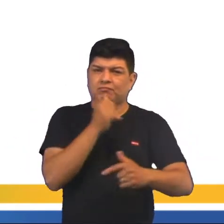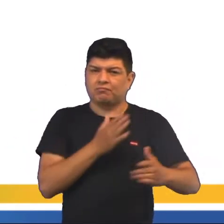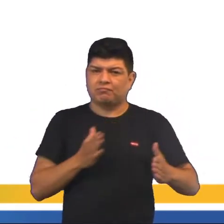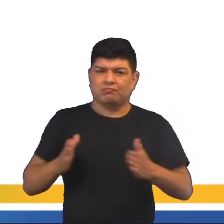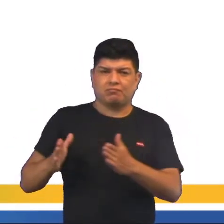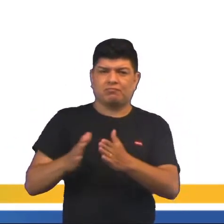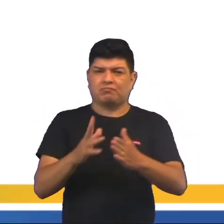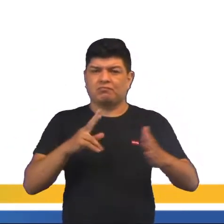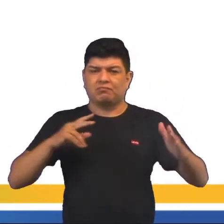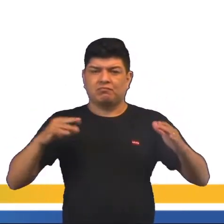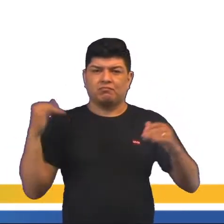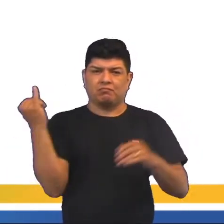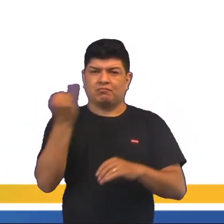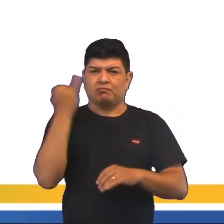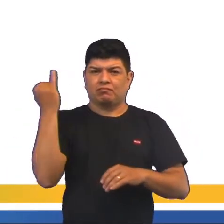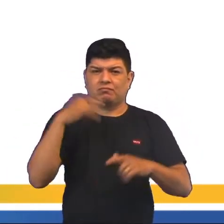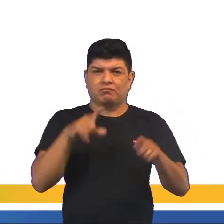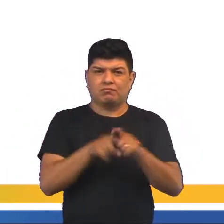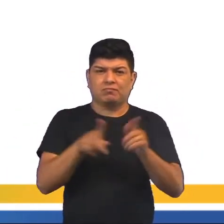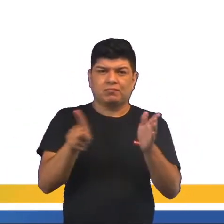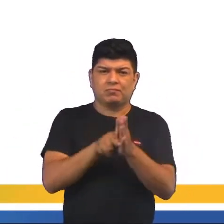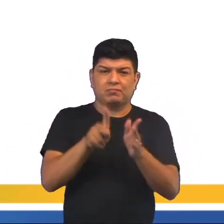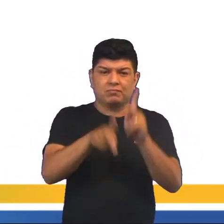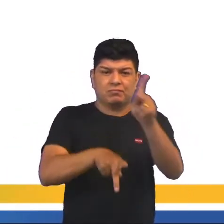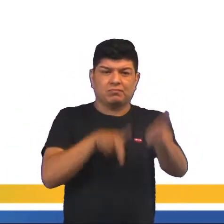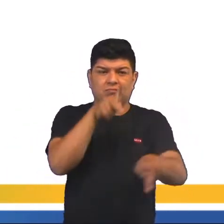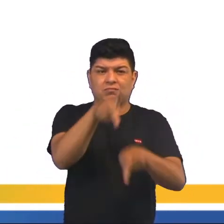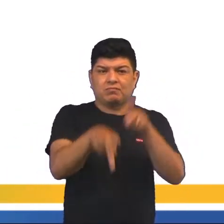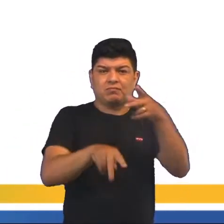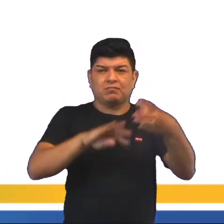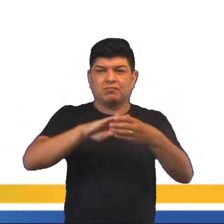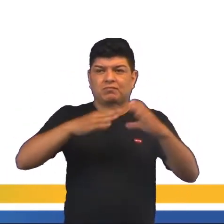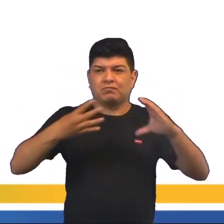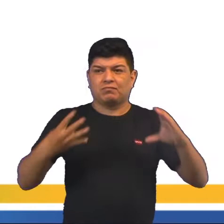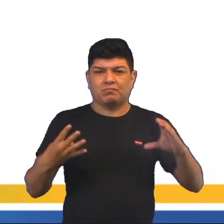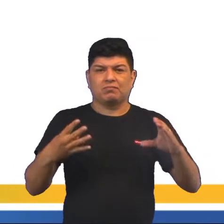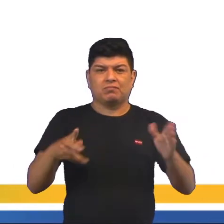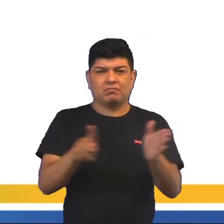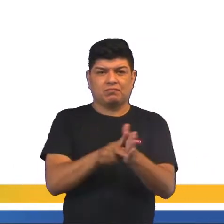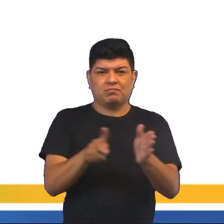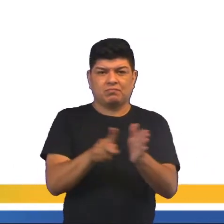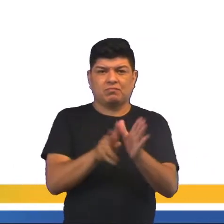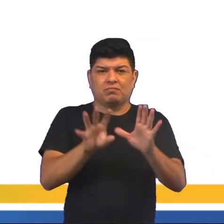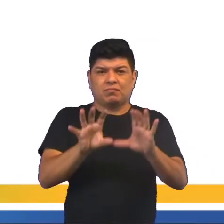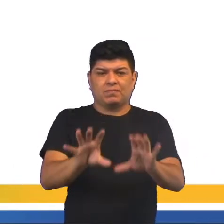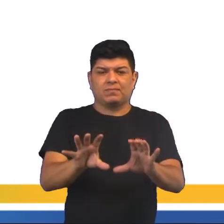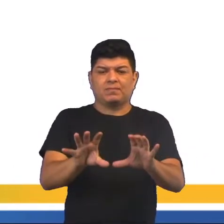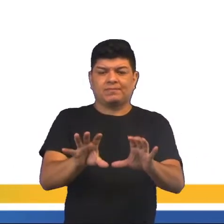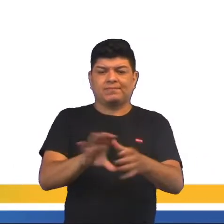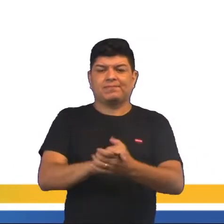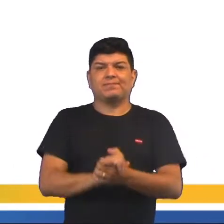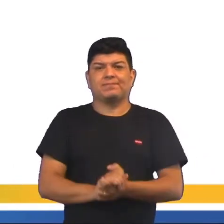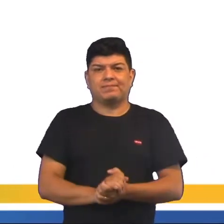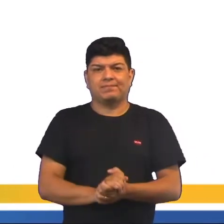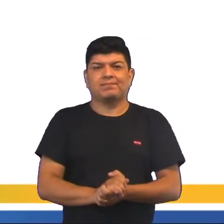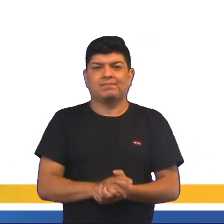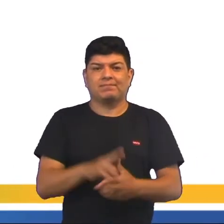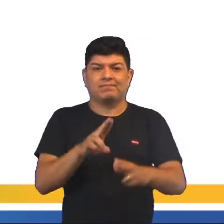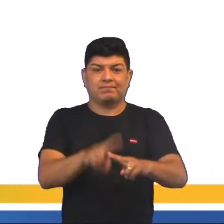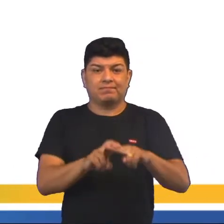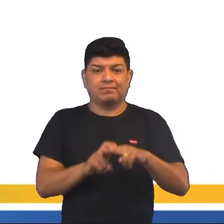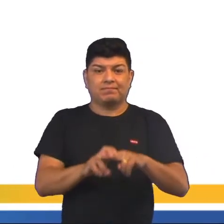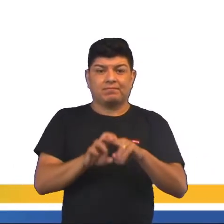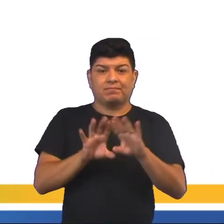hidrográfica significativa, a própria população tem suas características próprias, é nesse sentido. Então,